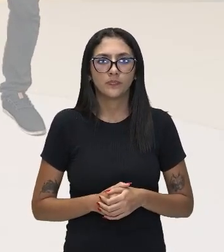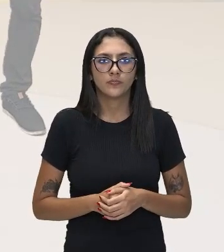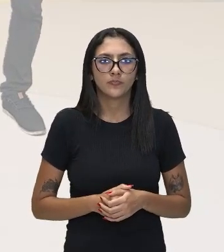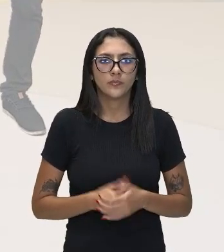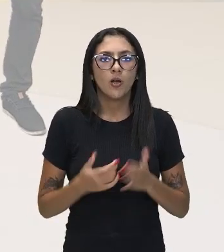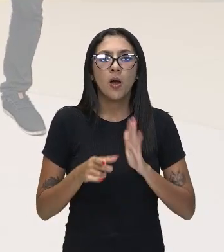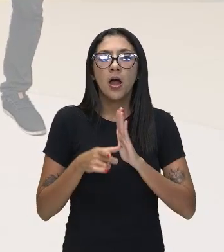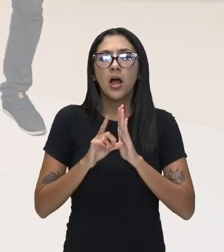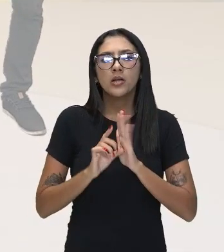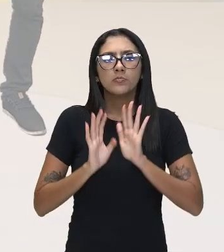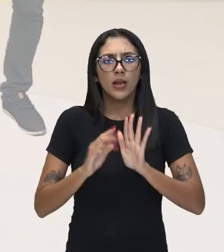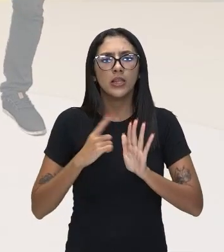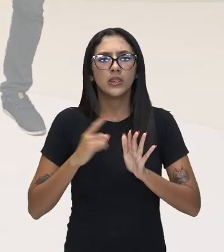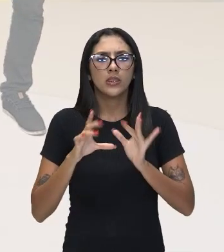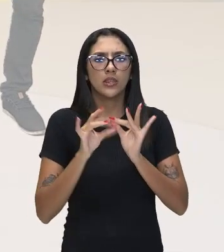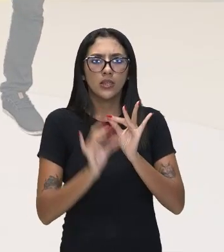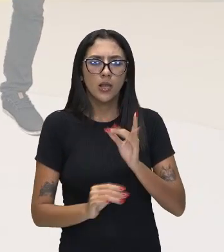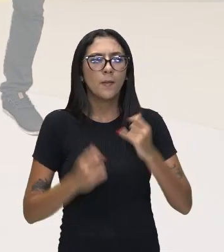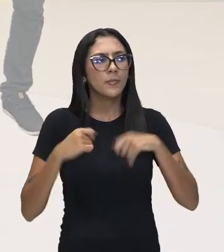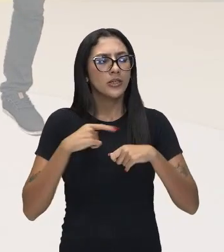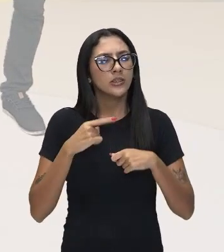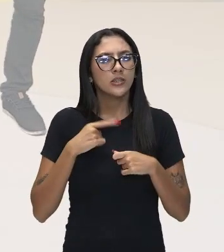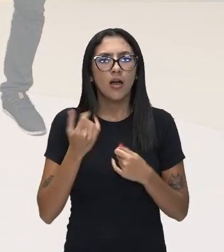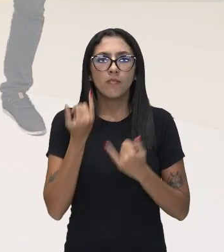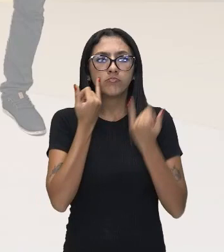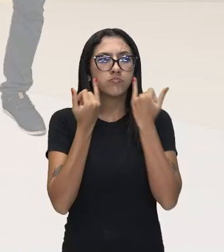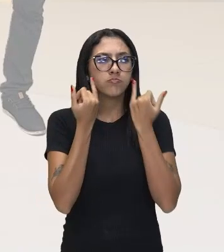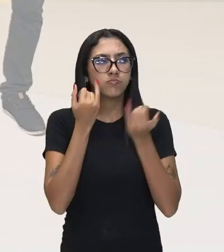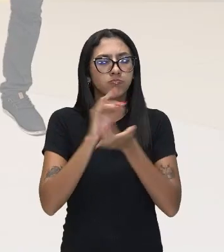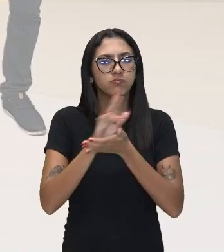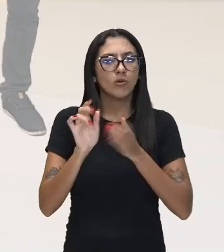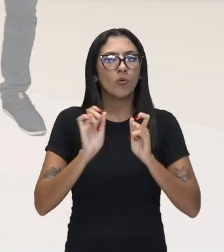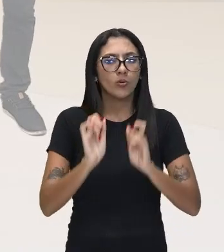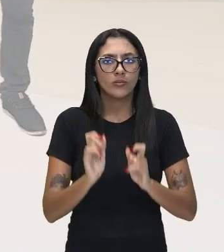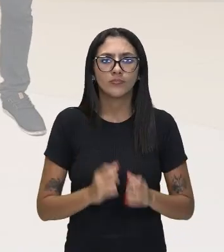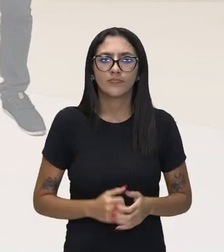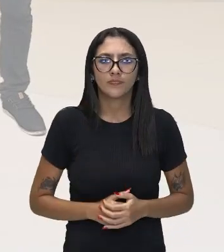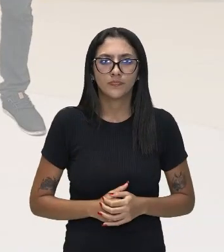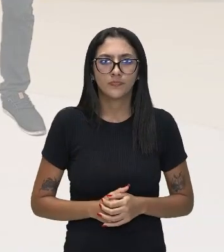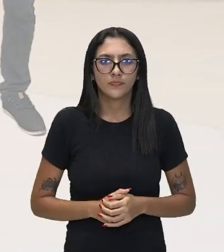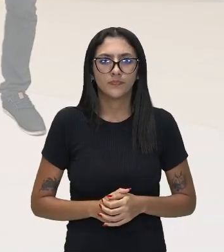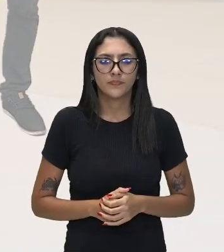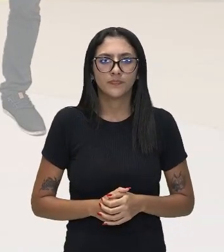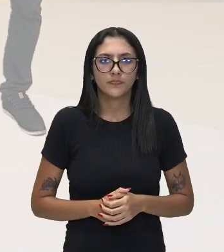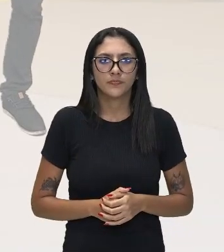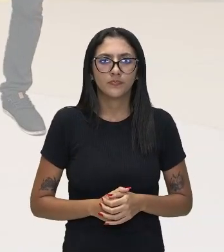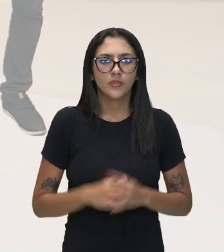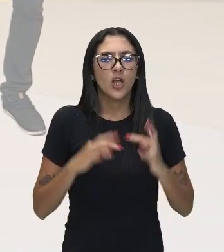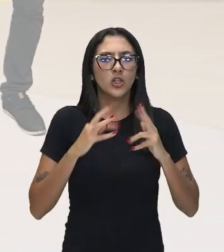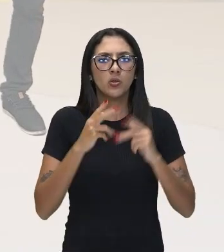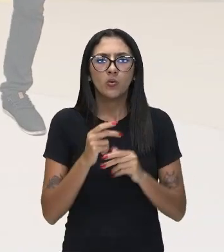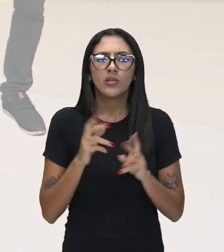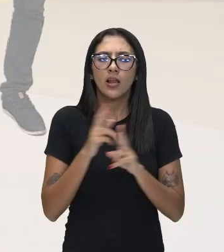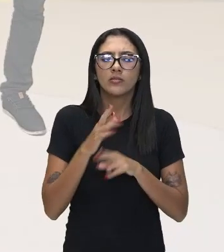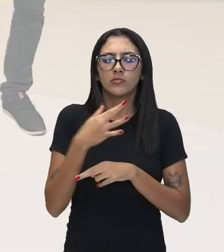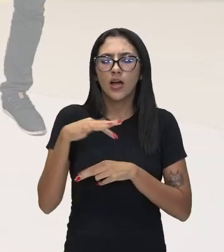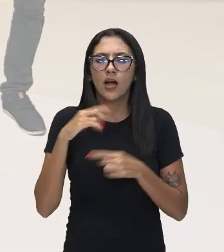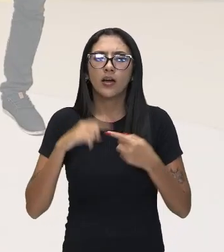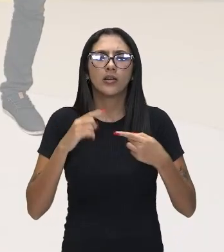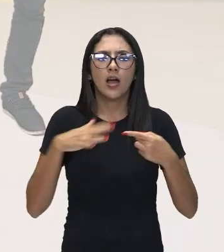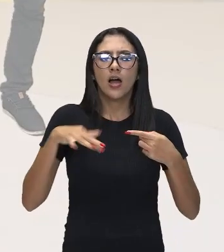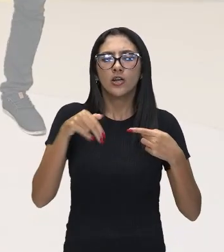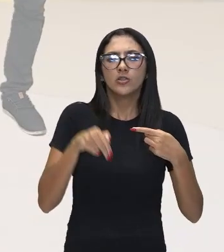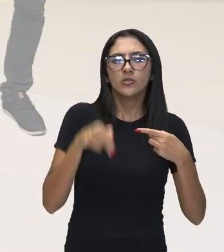para definir a Pan-Amazônia, eu gostaria de ressaltar para vocês. De todas essas regionalizações que a gente viu aqui, região norte, Amazônia Legal,